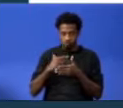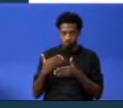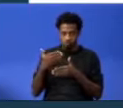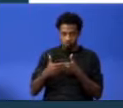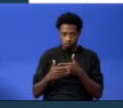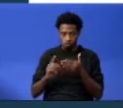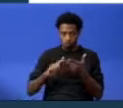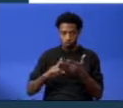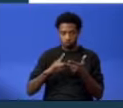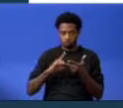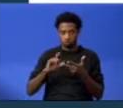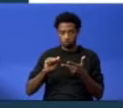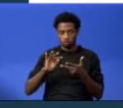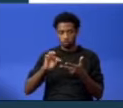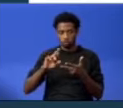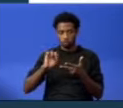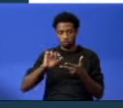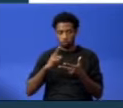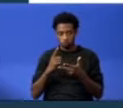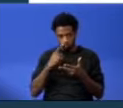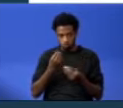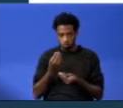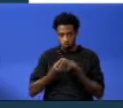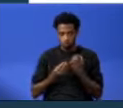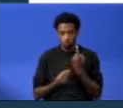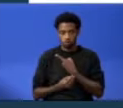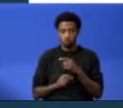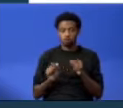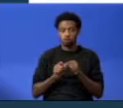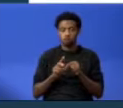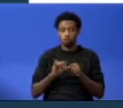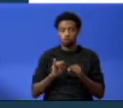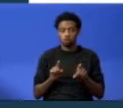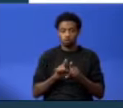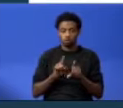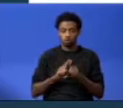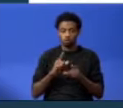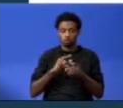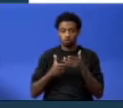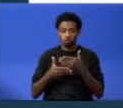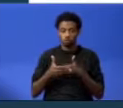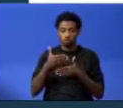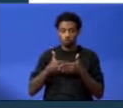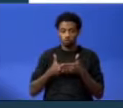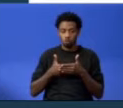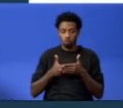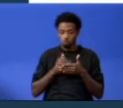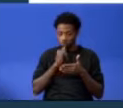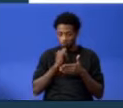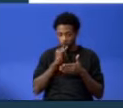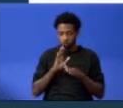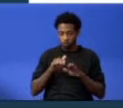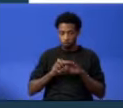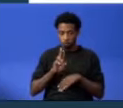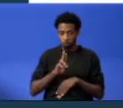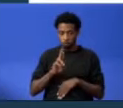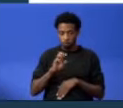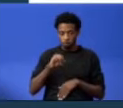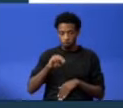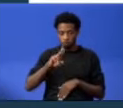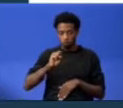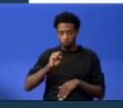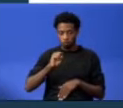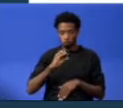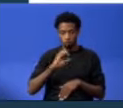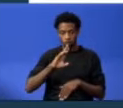Então, como que a gente faz, como que a gente usa isso? A parte posterior, normalmente os músculos que atravessam